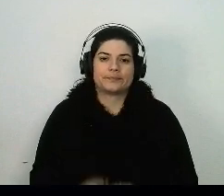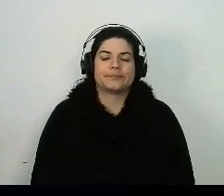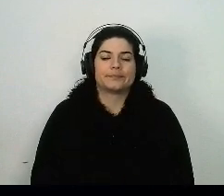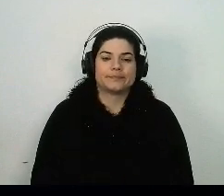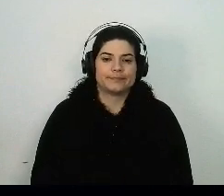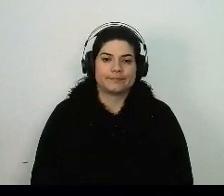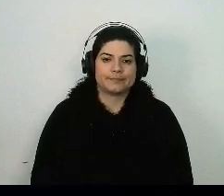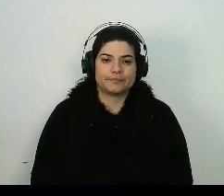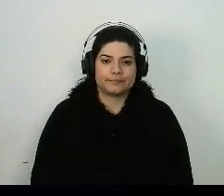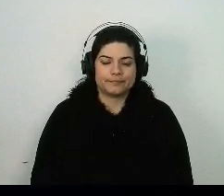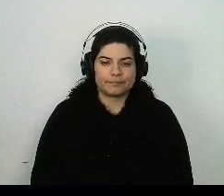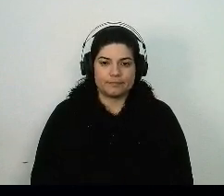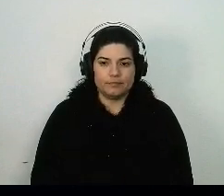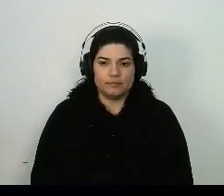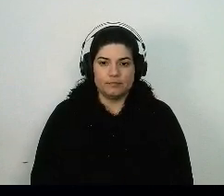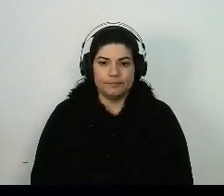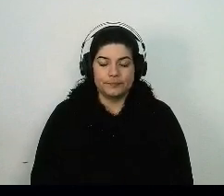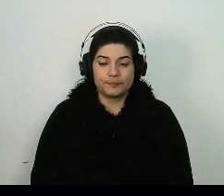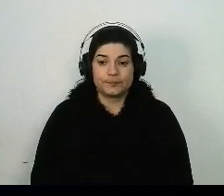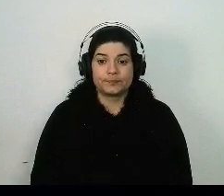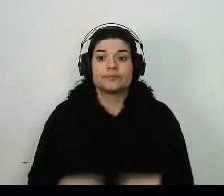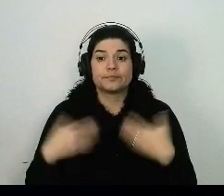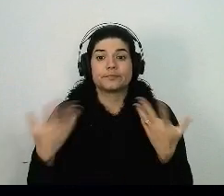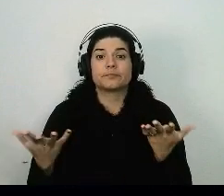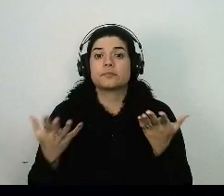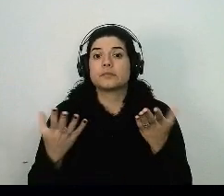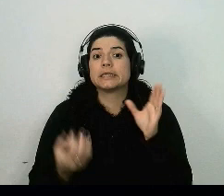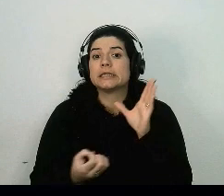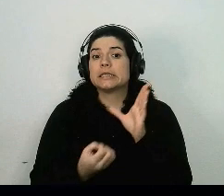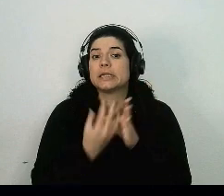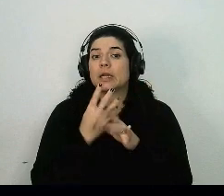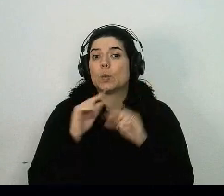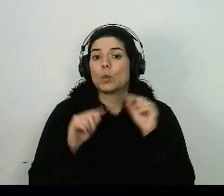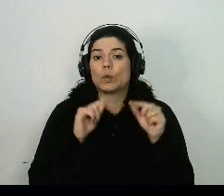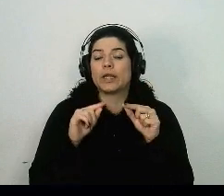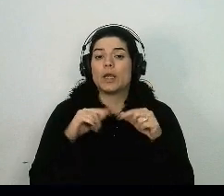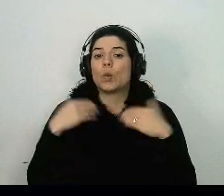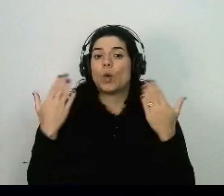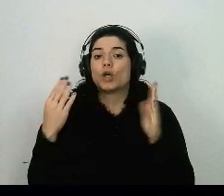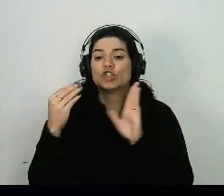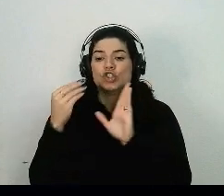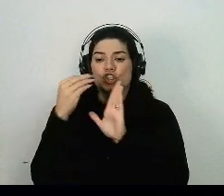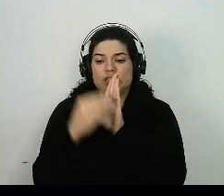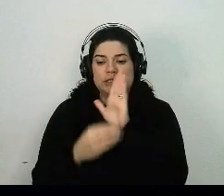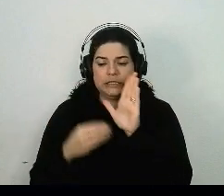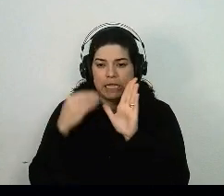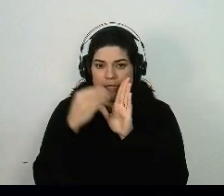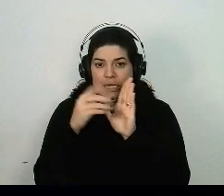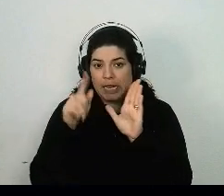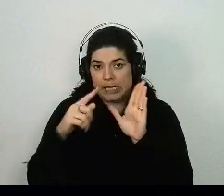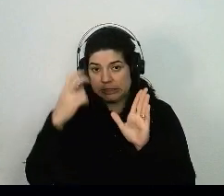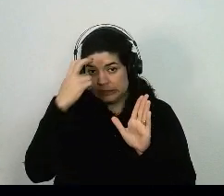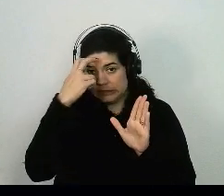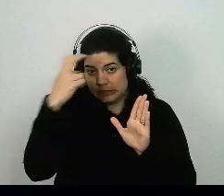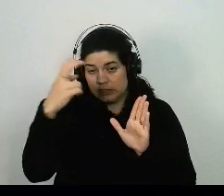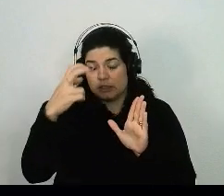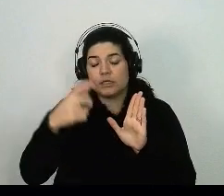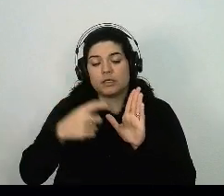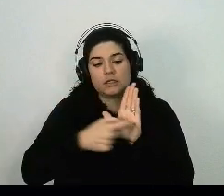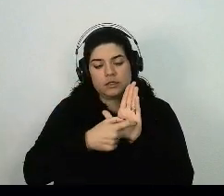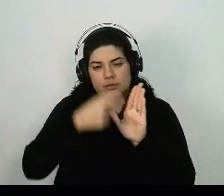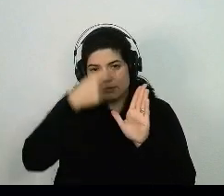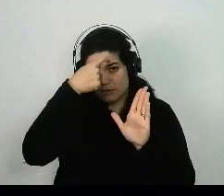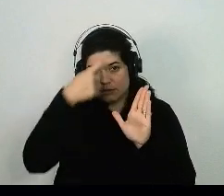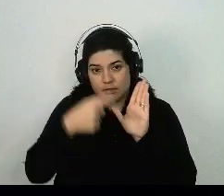Então, para isso, o que a gente vai desenvolver? Quais são os tipos de design que a inteligência artificial